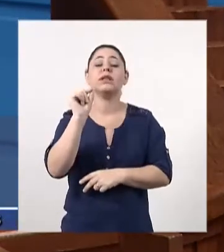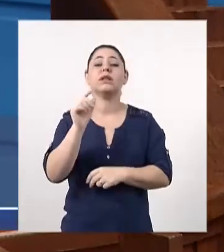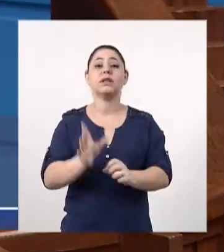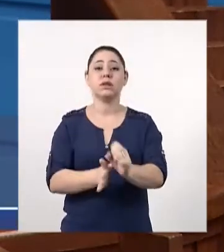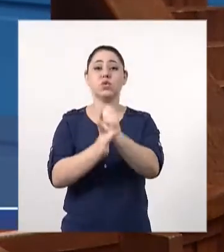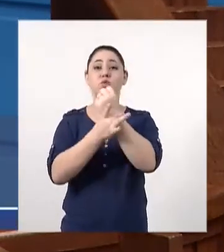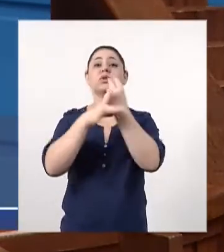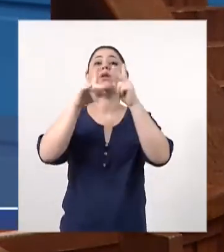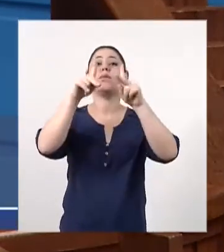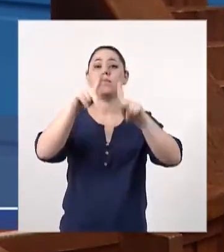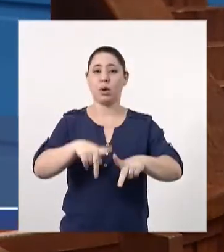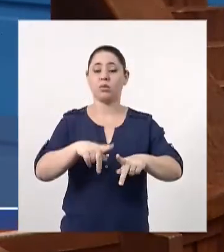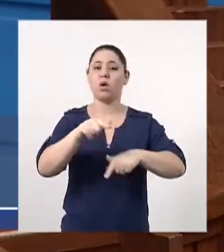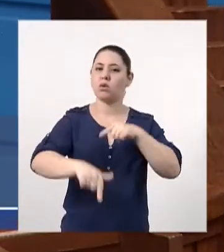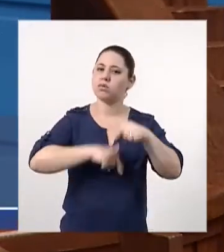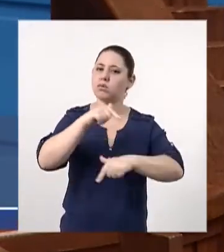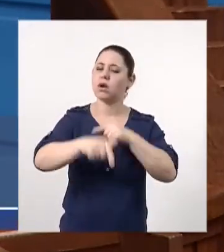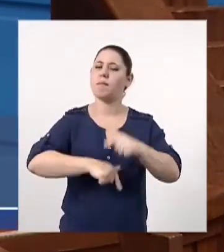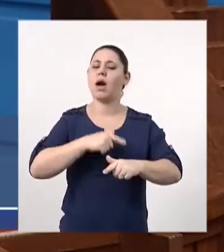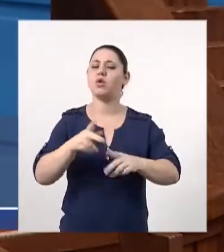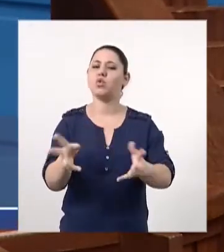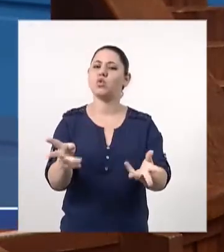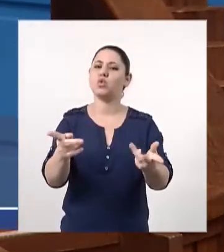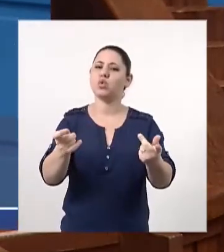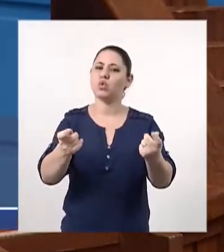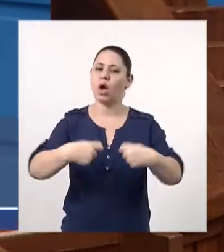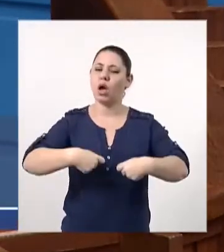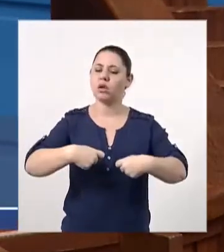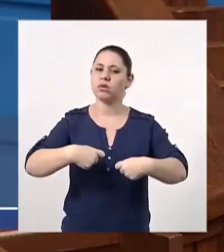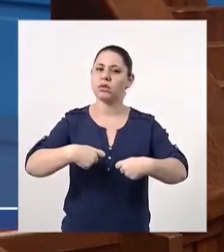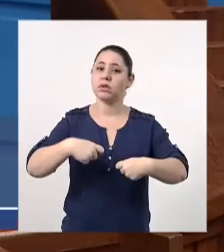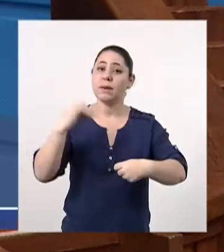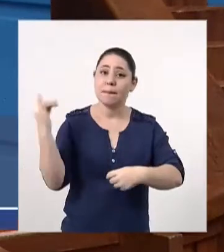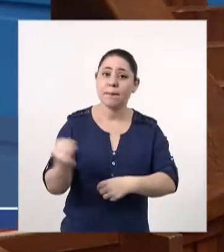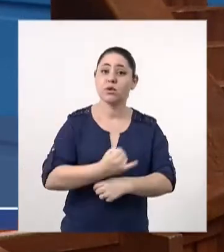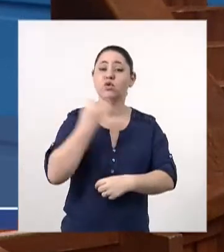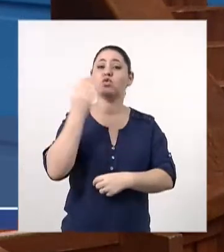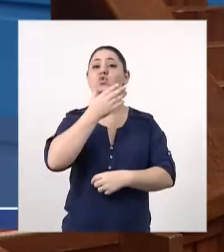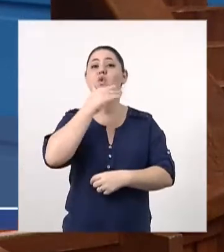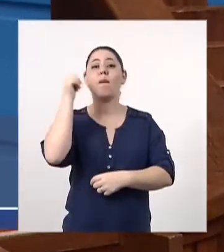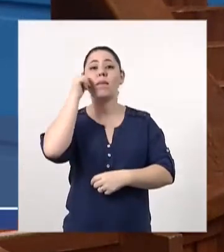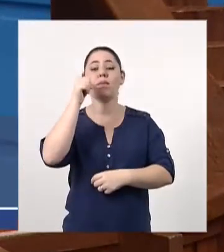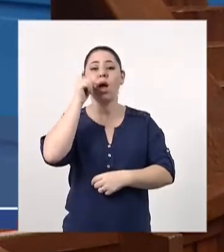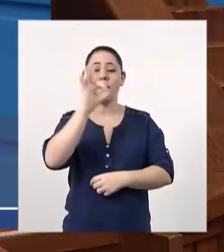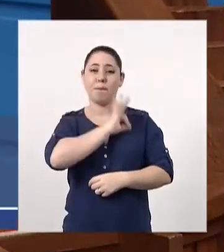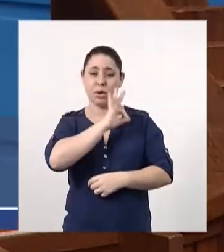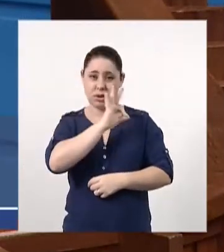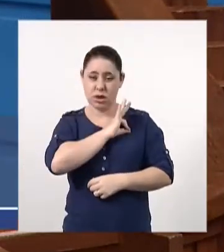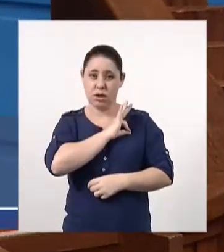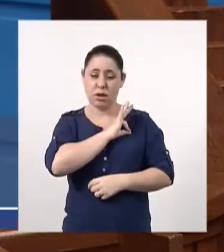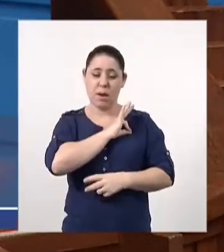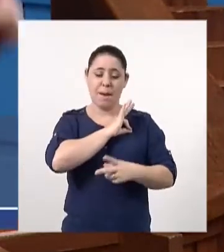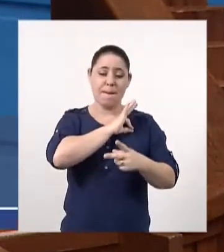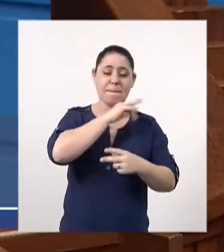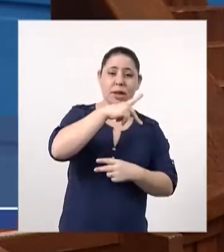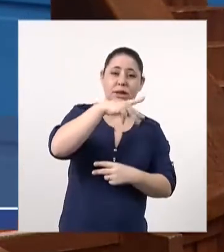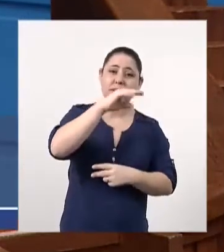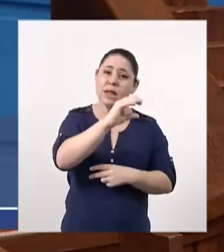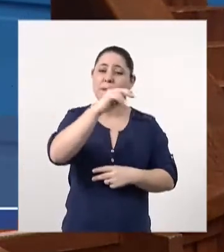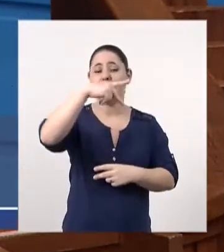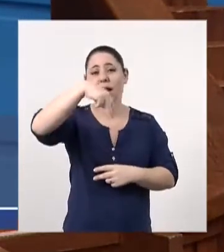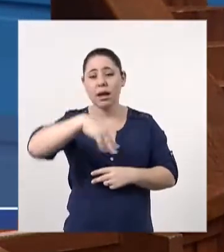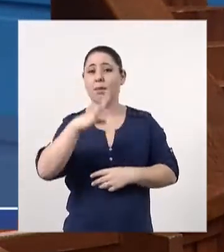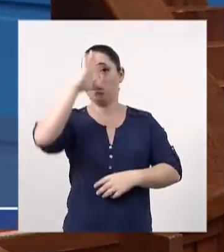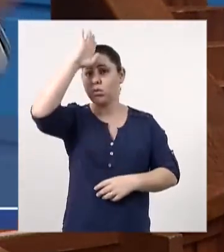segurança pública no trabalho valoroso de homens e mulheres, policiais militares, policiais civis,